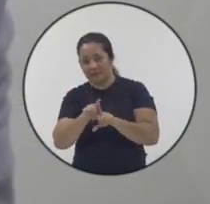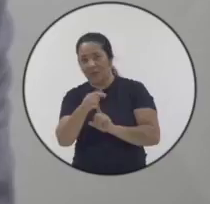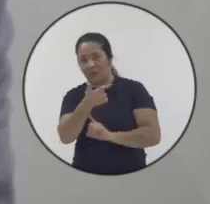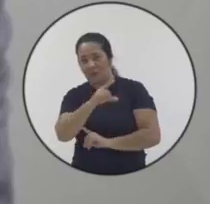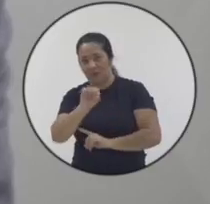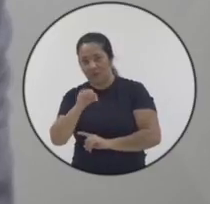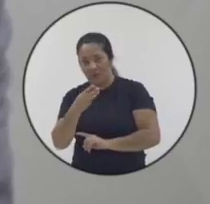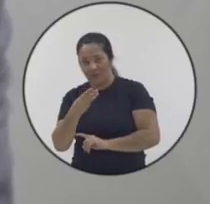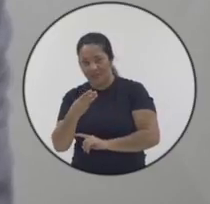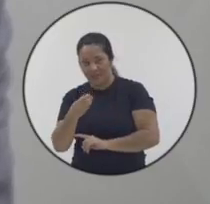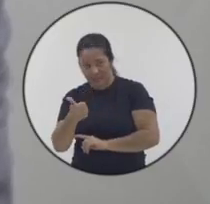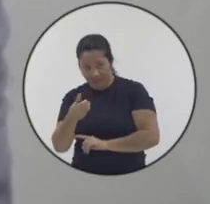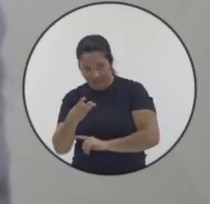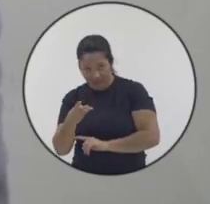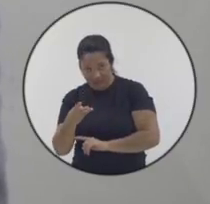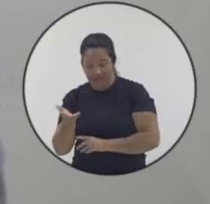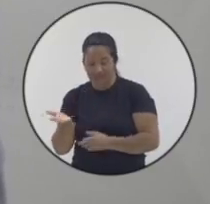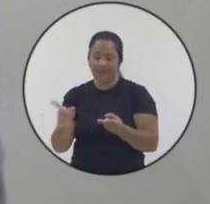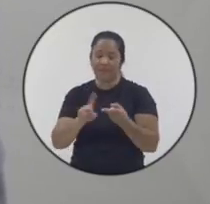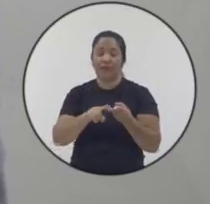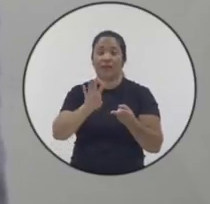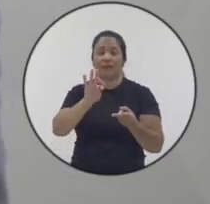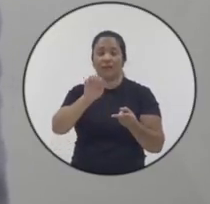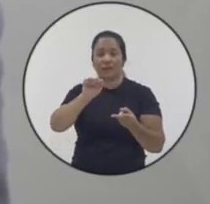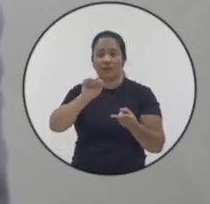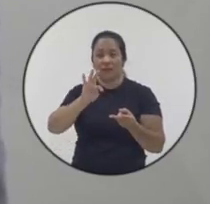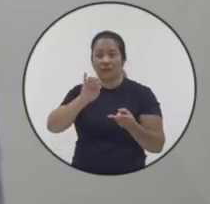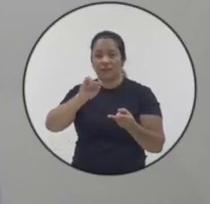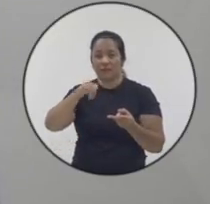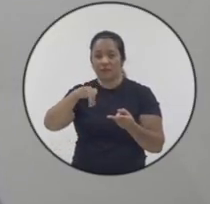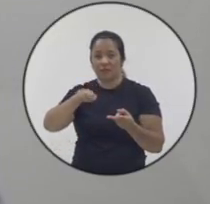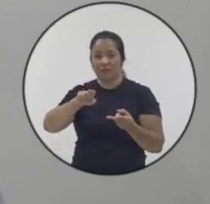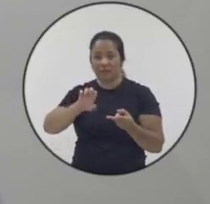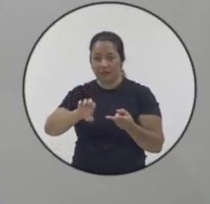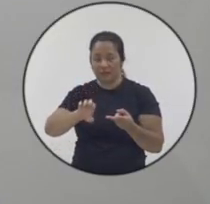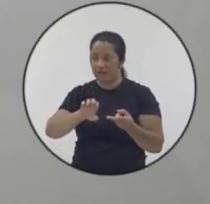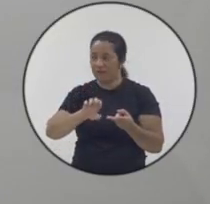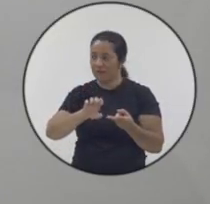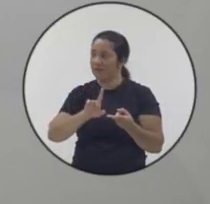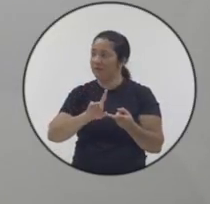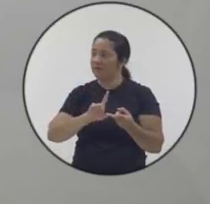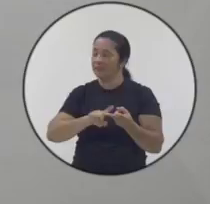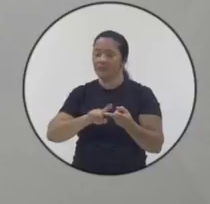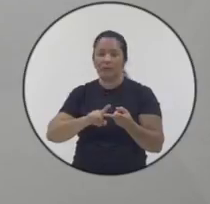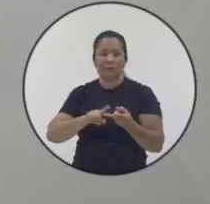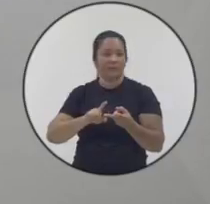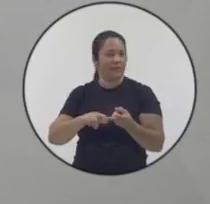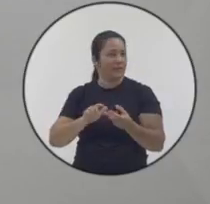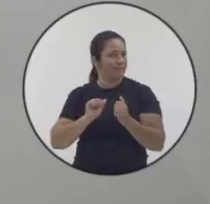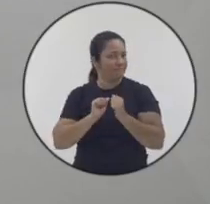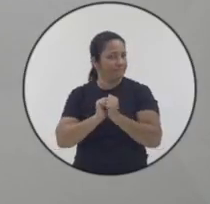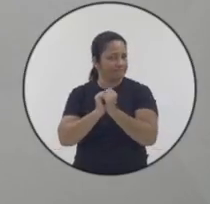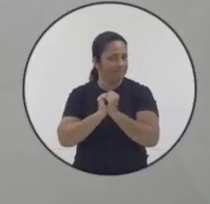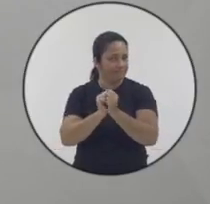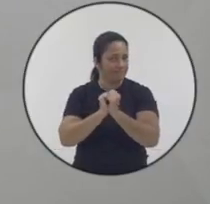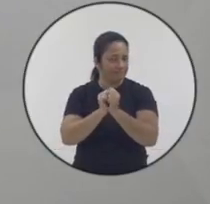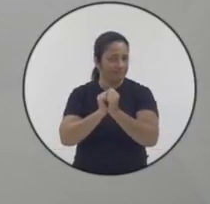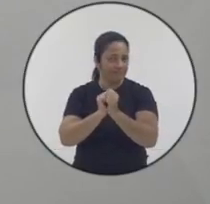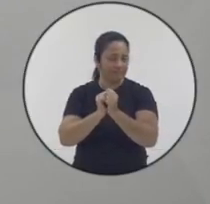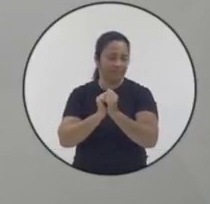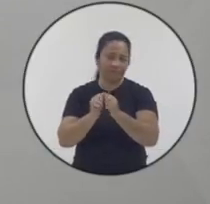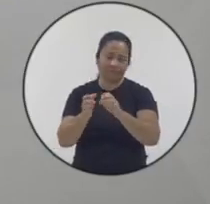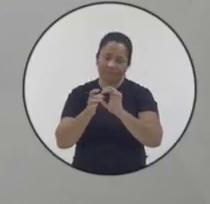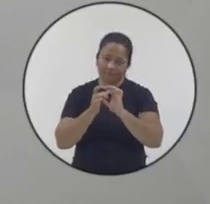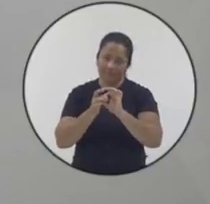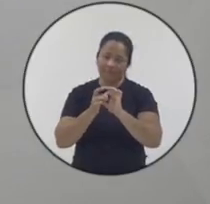2013 aqui. Tatiana Leonso, tão parceira de todas as discussões sobre laicidade, sobre gênero,